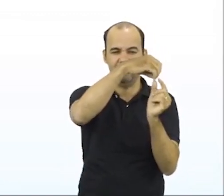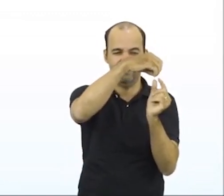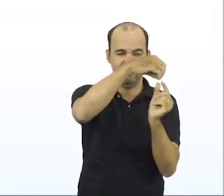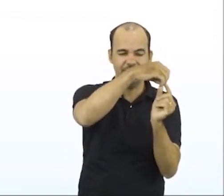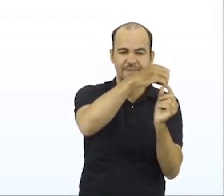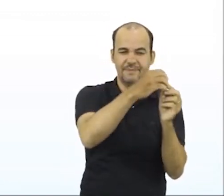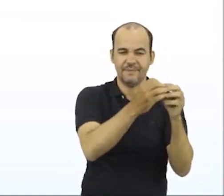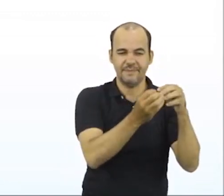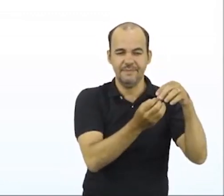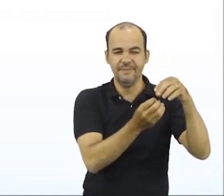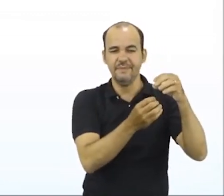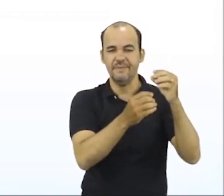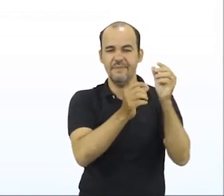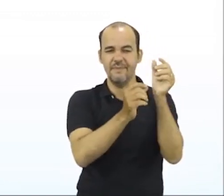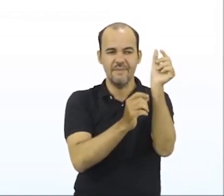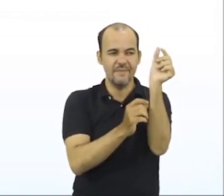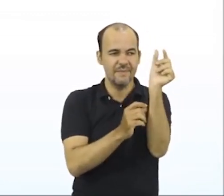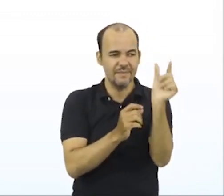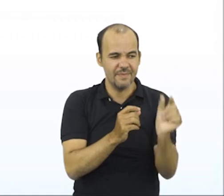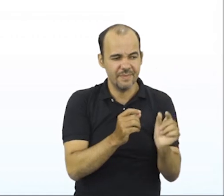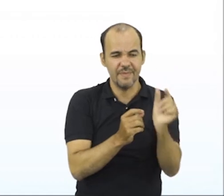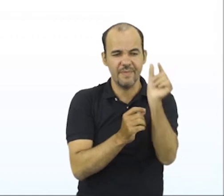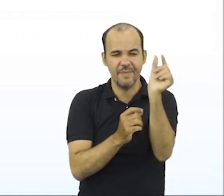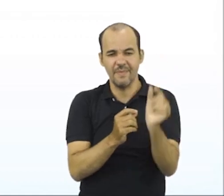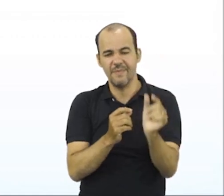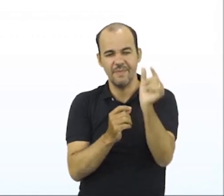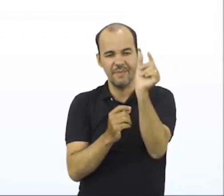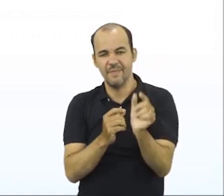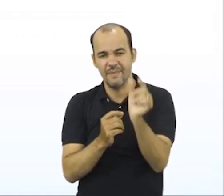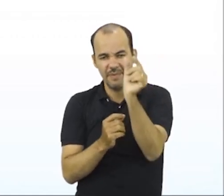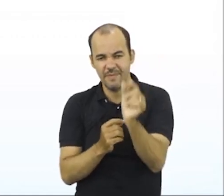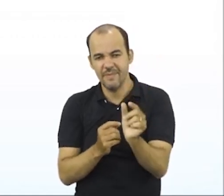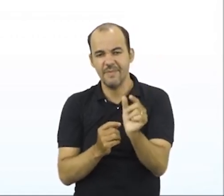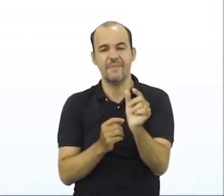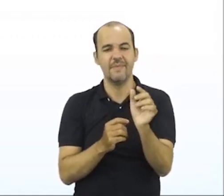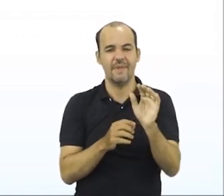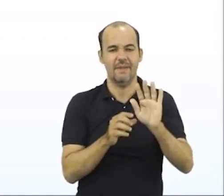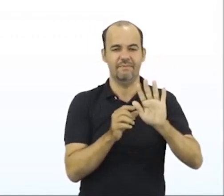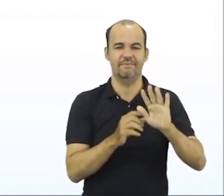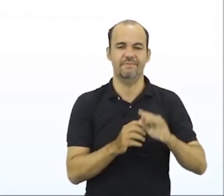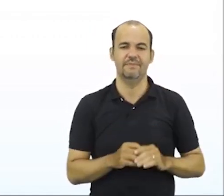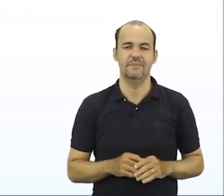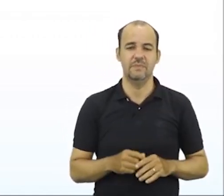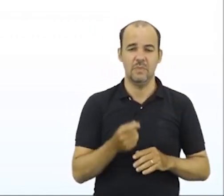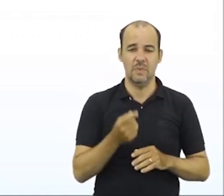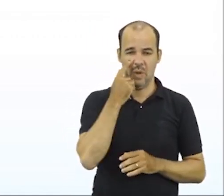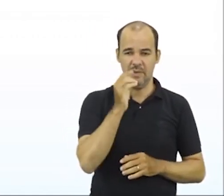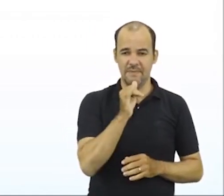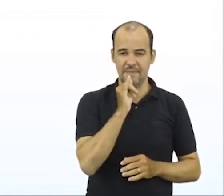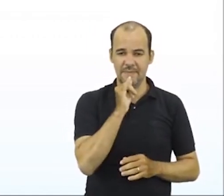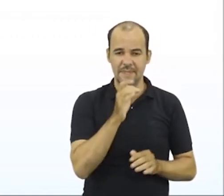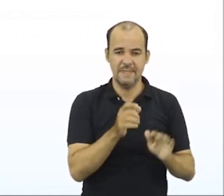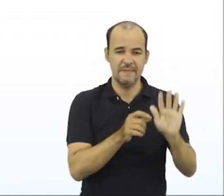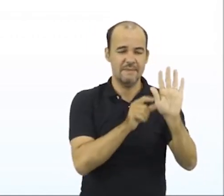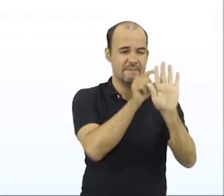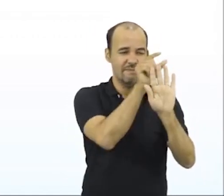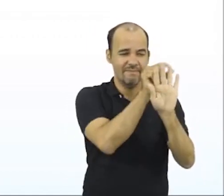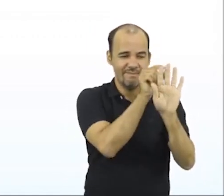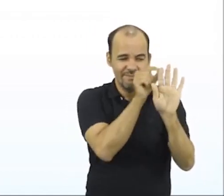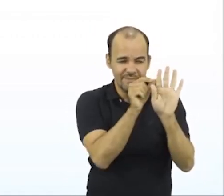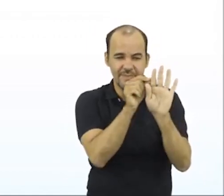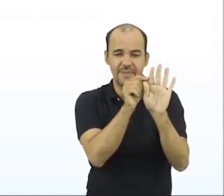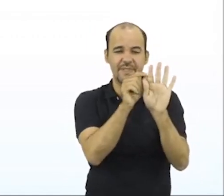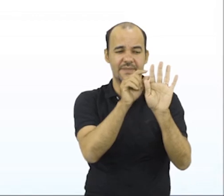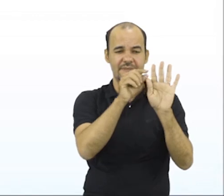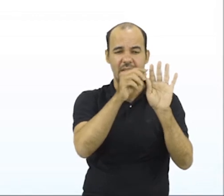O desenho da membrana, eles vão botar sempre mais ou menos assim. Aí eles pegam isso aqui, ó, eles vão botar uma proteínazinha